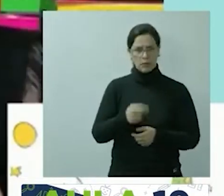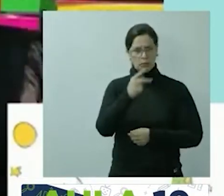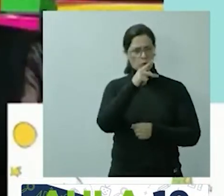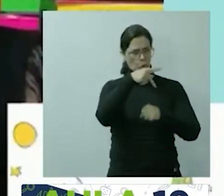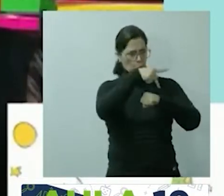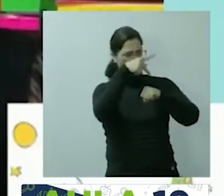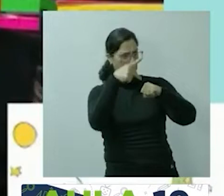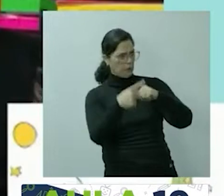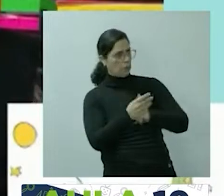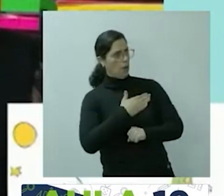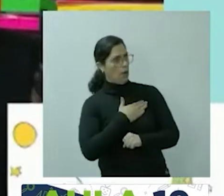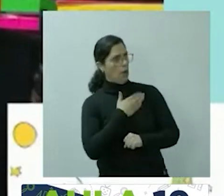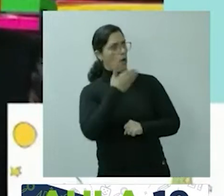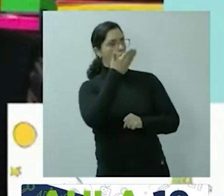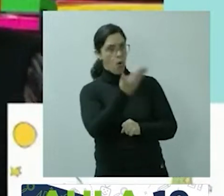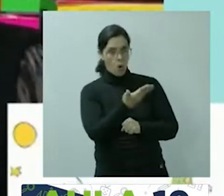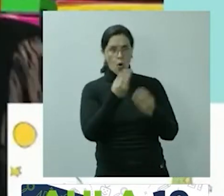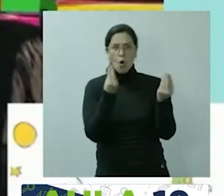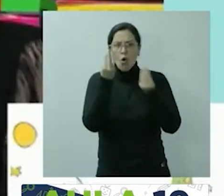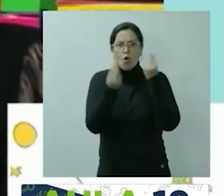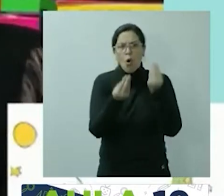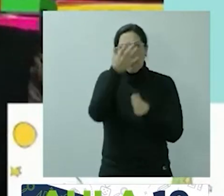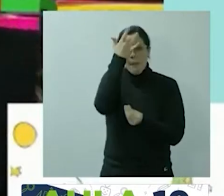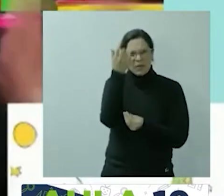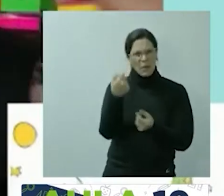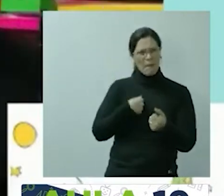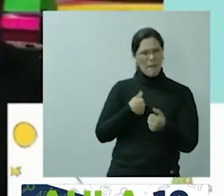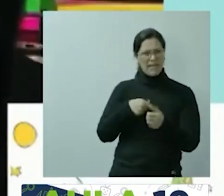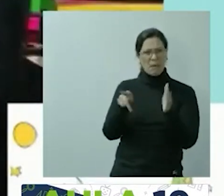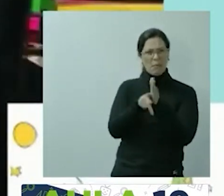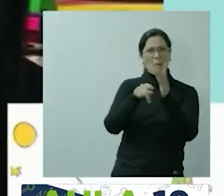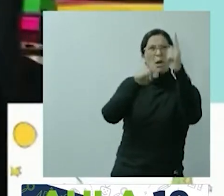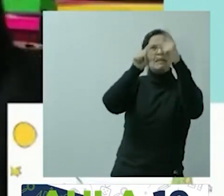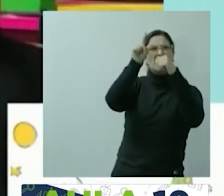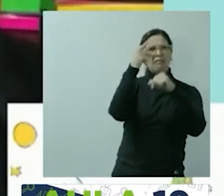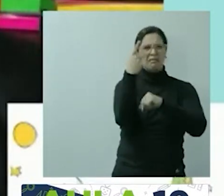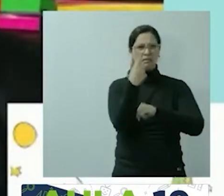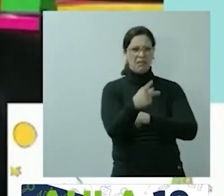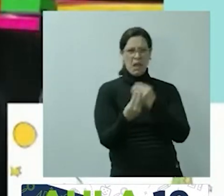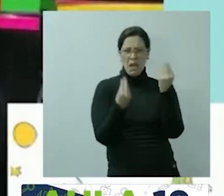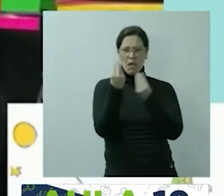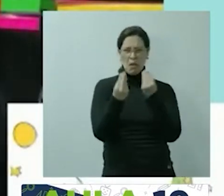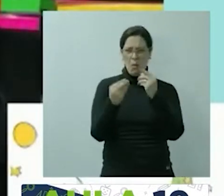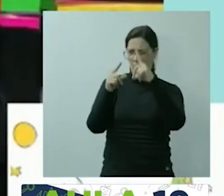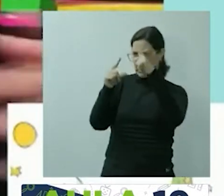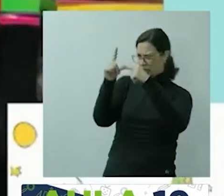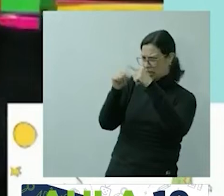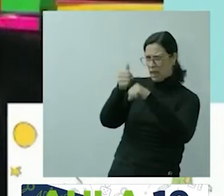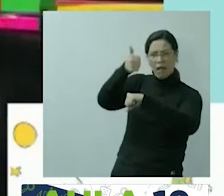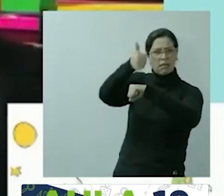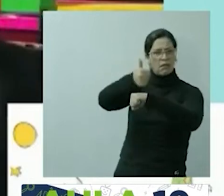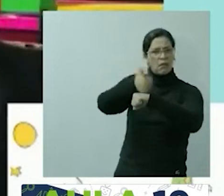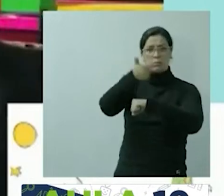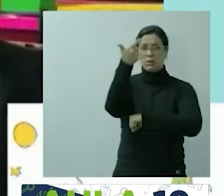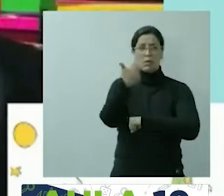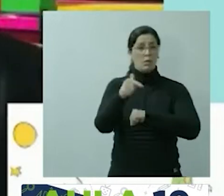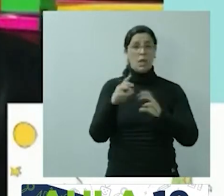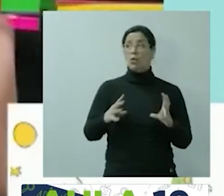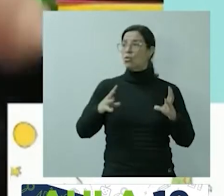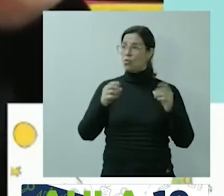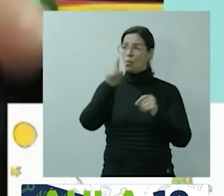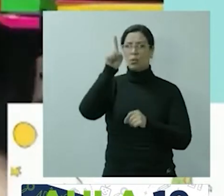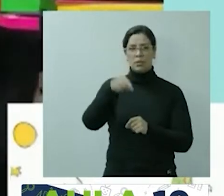então ficou mais assustado. Como pode alguém achar que é dono das estrelas? As estrelas não têm dono. As estrelas são de